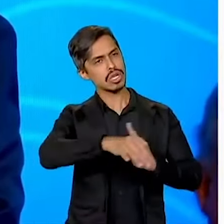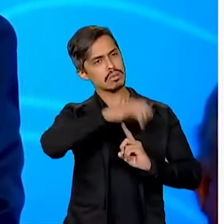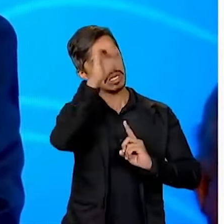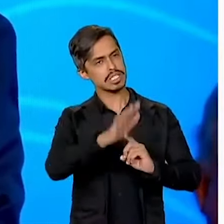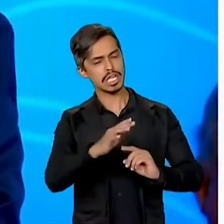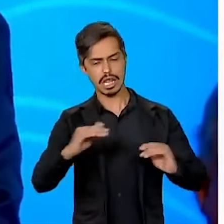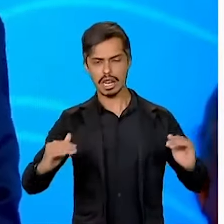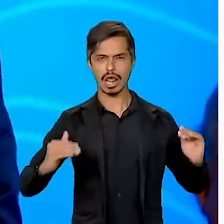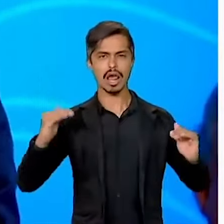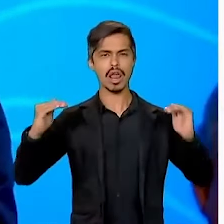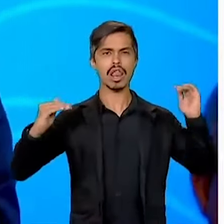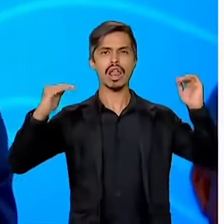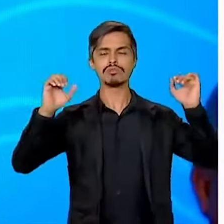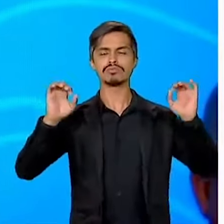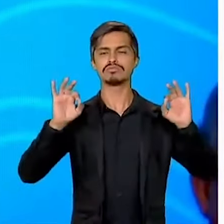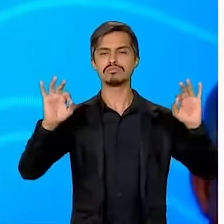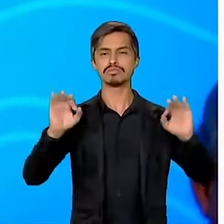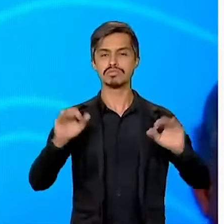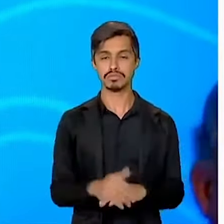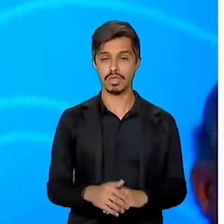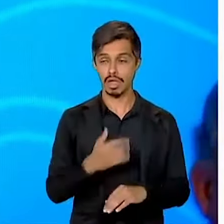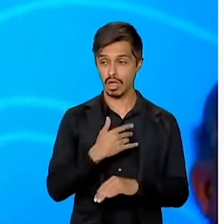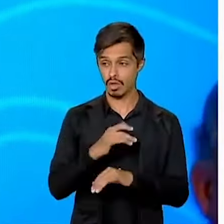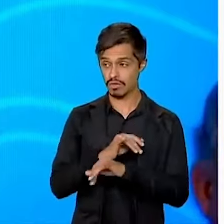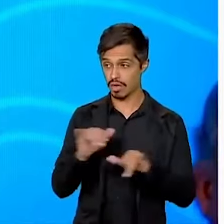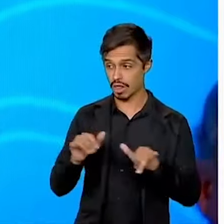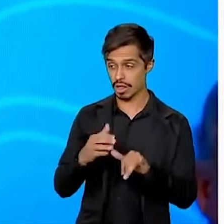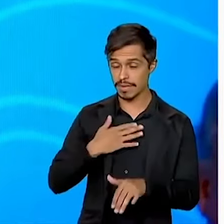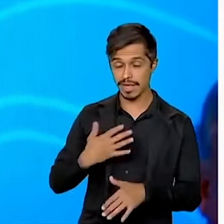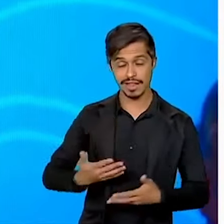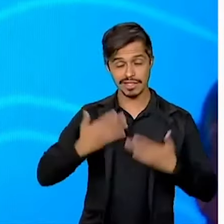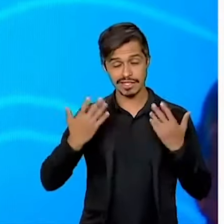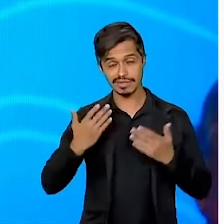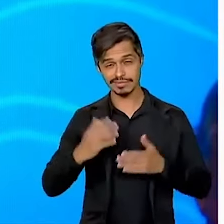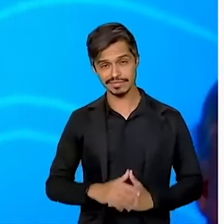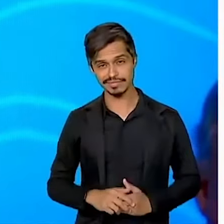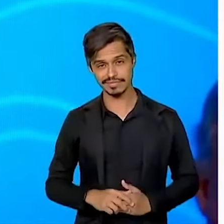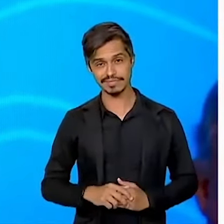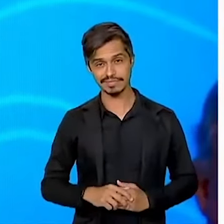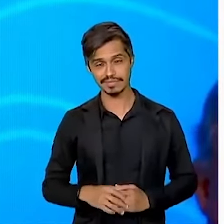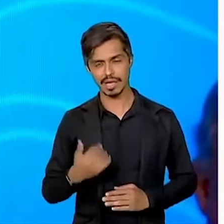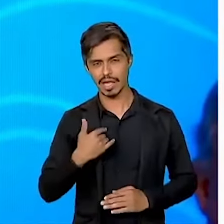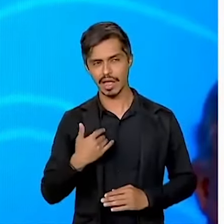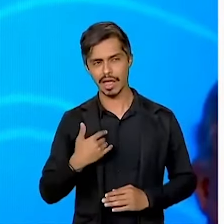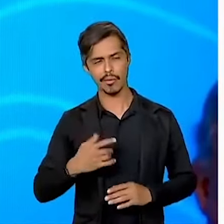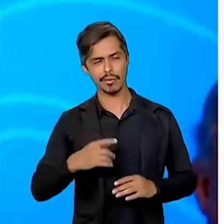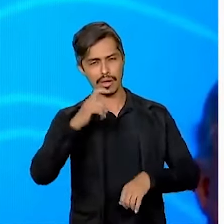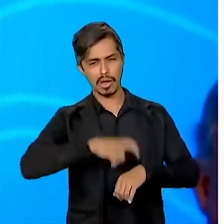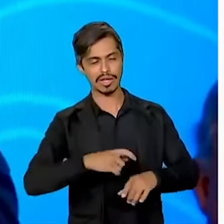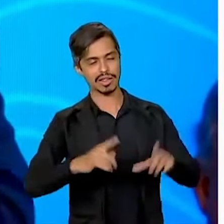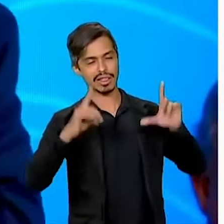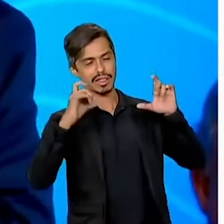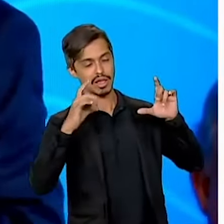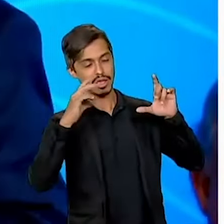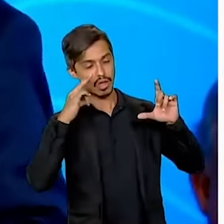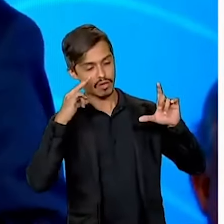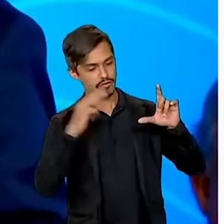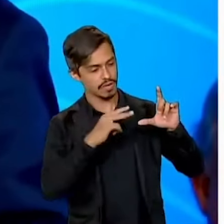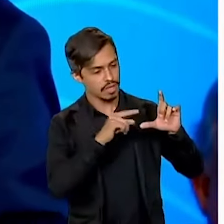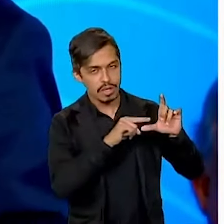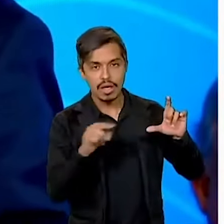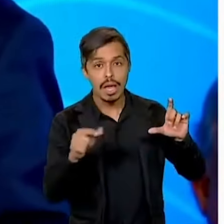por isso que eu estava dizendo ao companheiro, a minha alegria, a hora que eu fui tirar a fotografia, de ver tantas